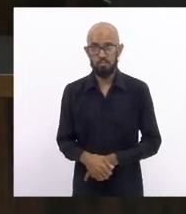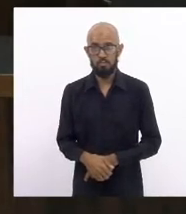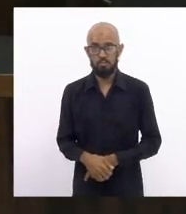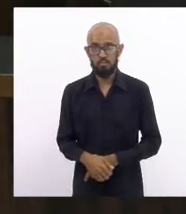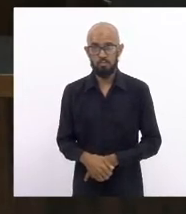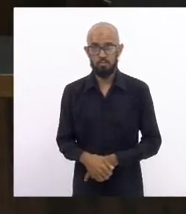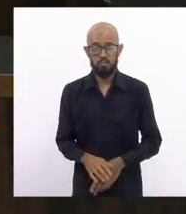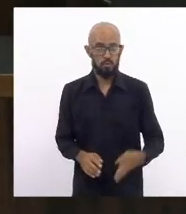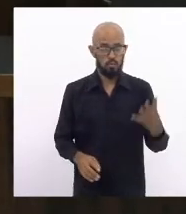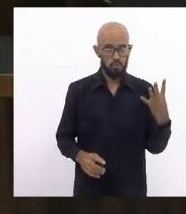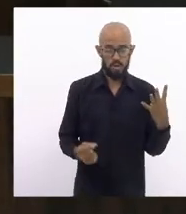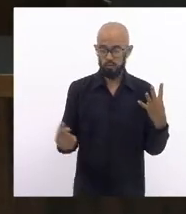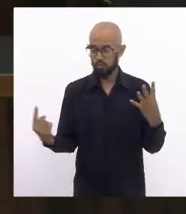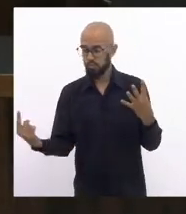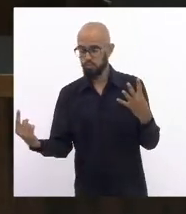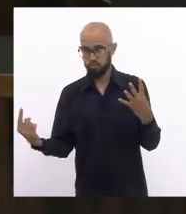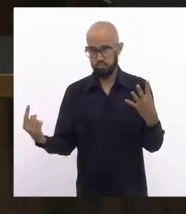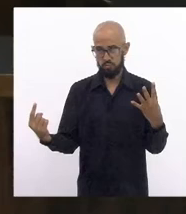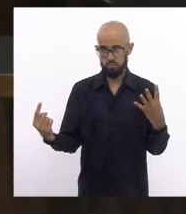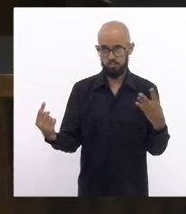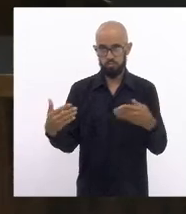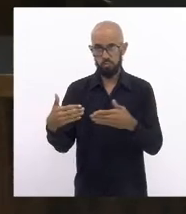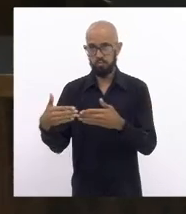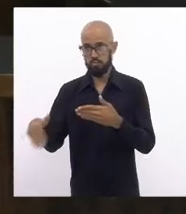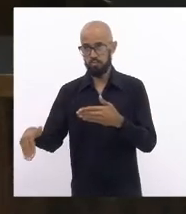Foram 4 votos a 1 contrários à emenda.